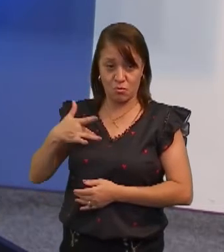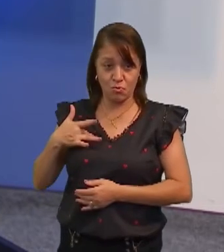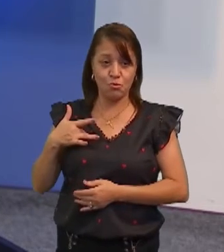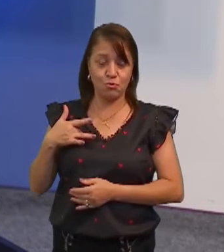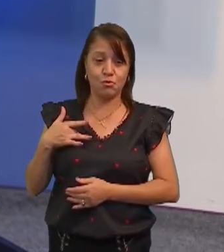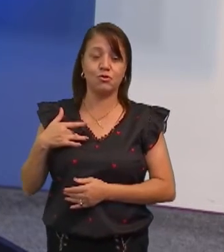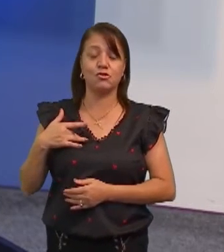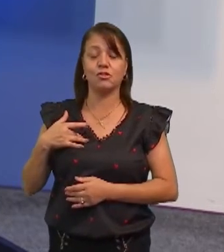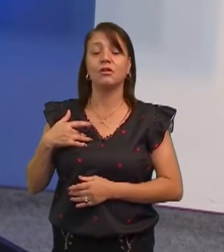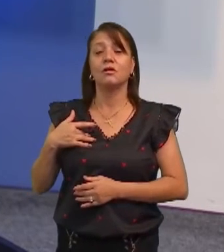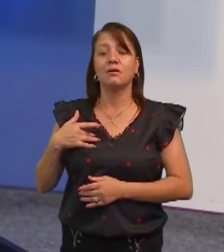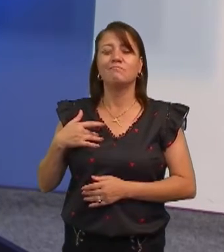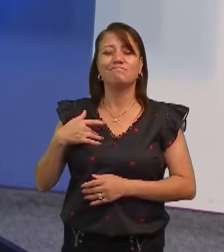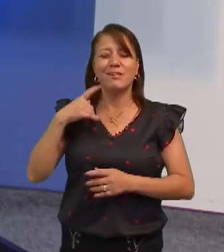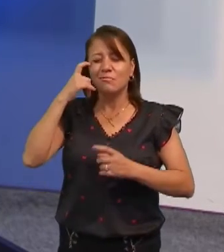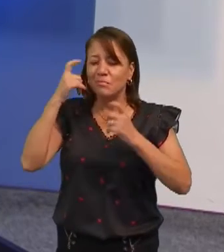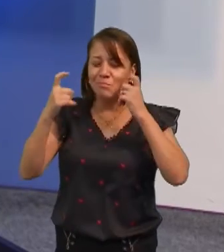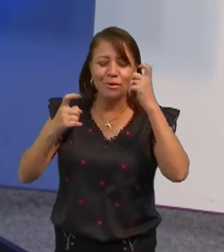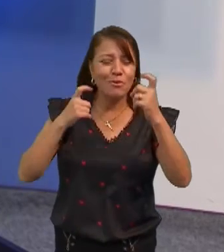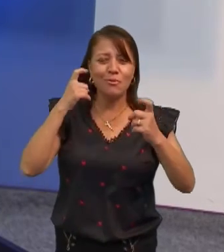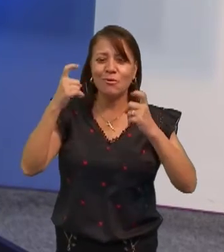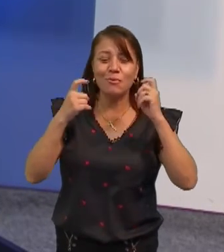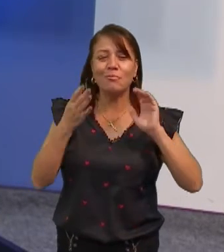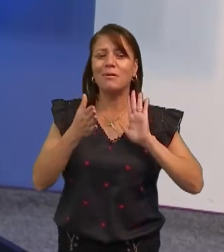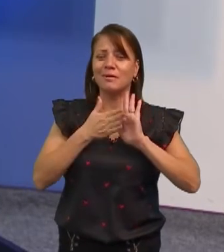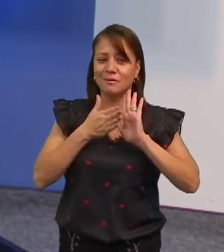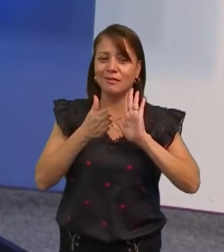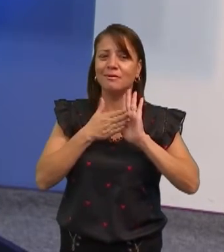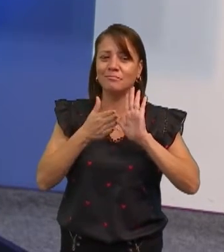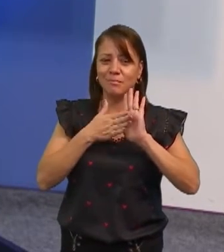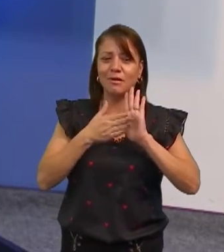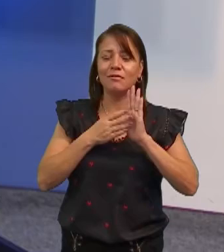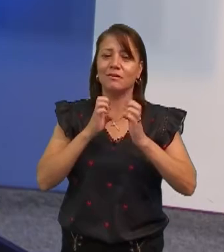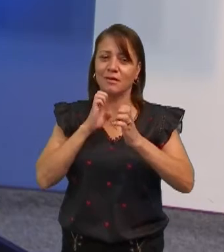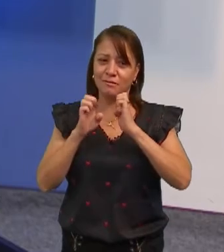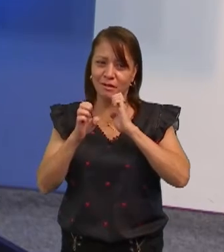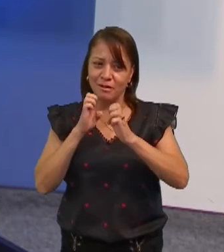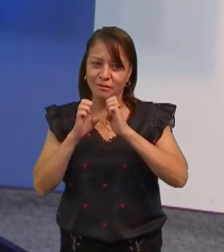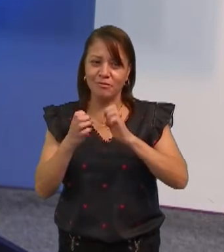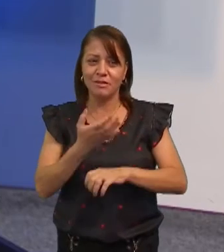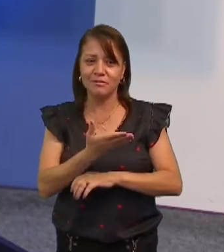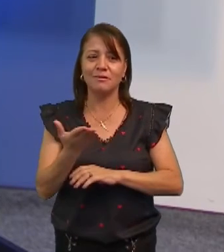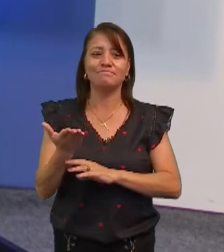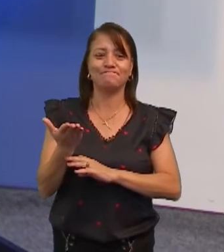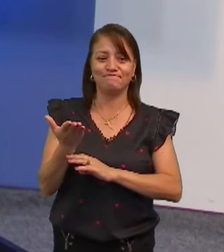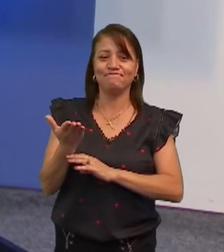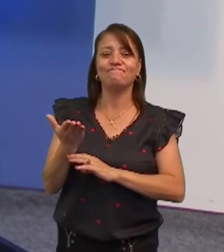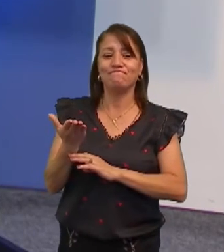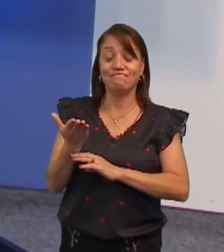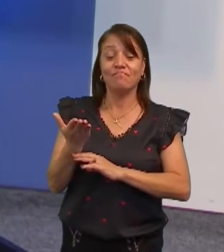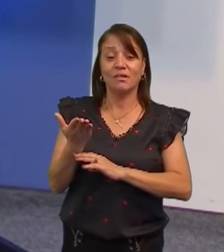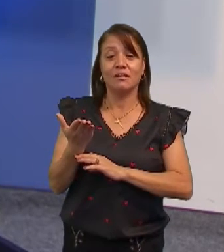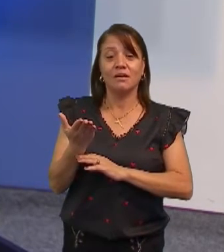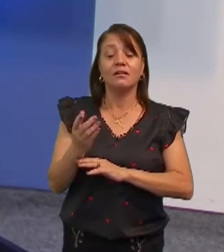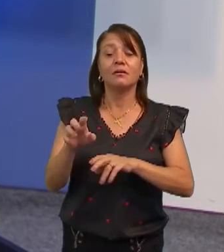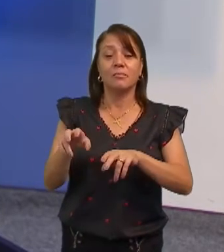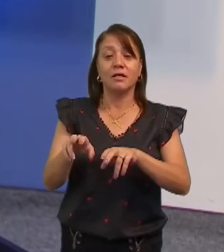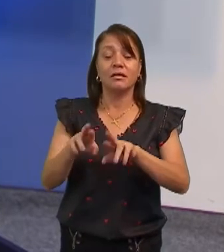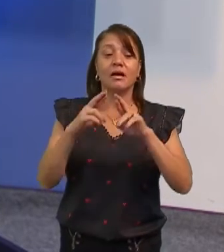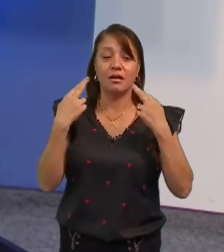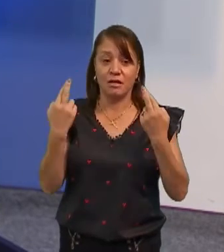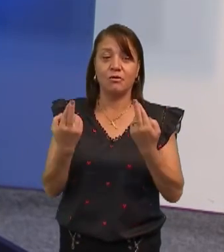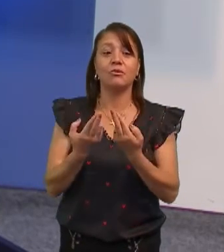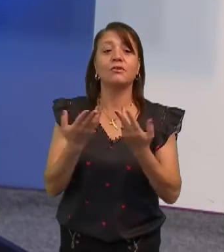também que tem preocupado que tem sido pauta aí nas nossas entrevistas com o senhor né em audiências públicas também